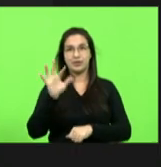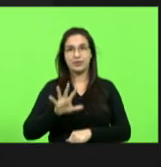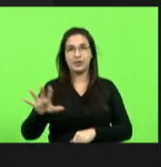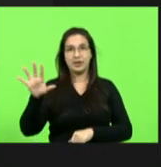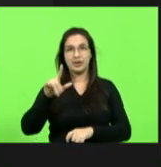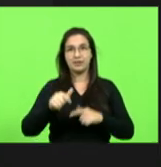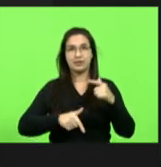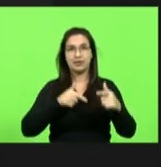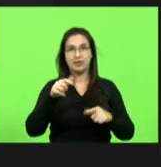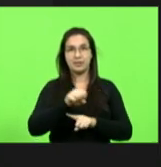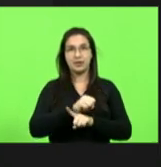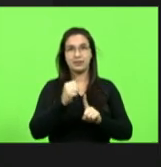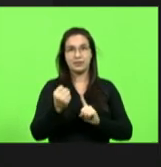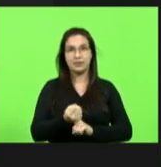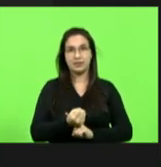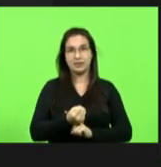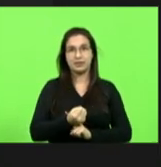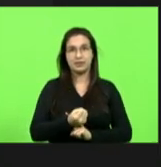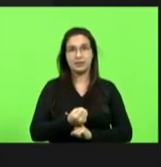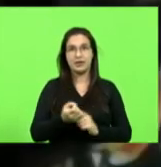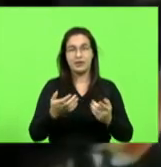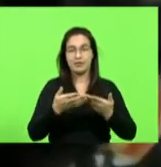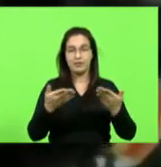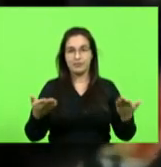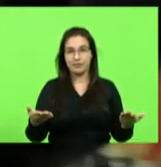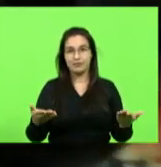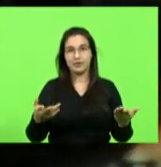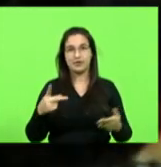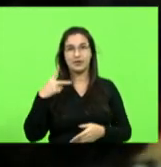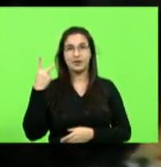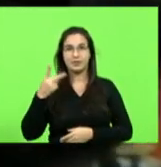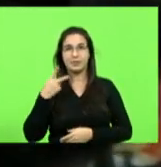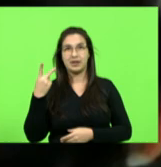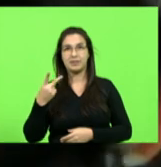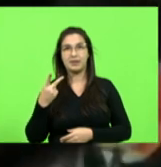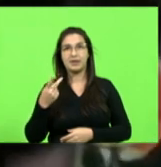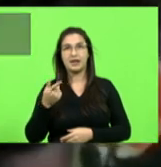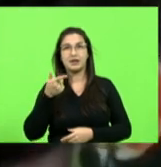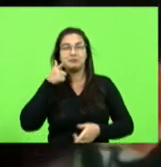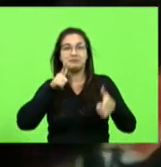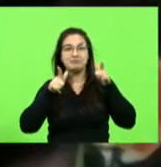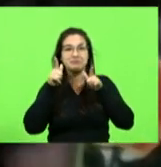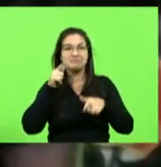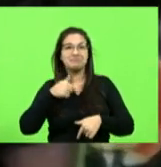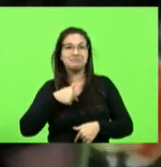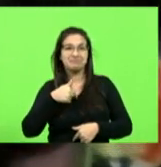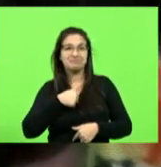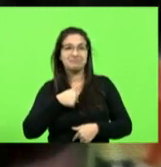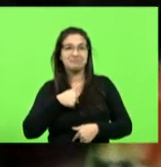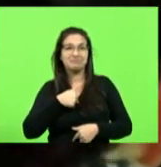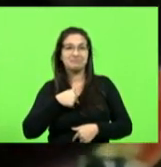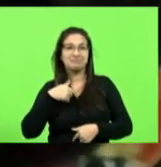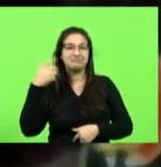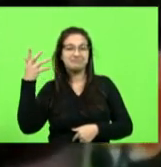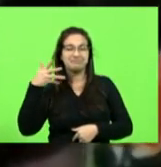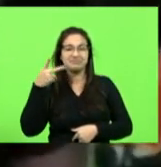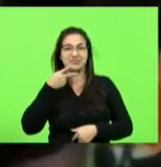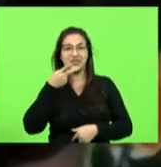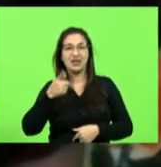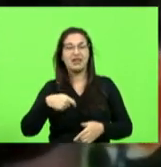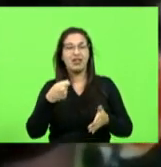agradeço às e aos parlamentares dessa casa a oportunidade de estar aqui para dizer que essa luta tem